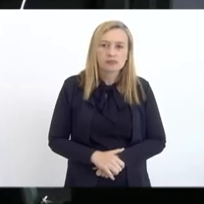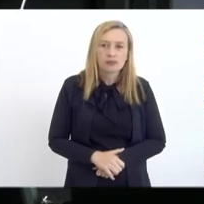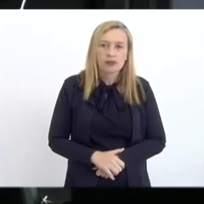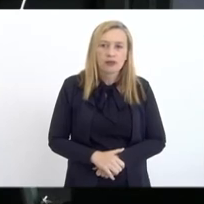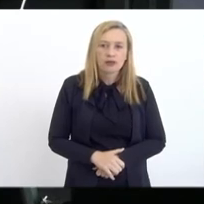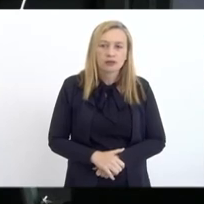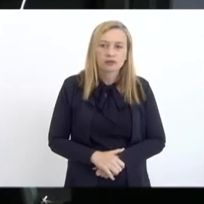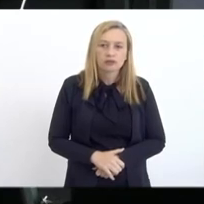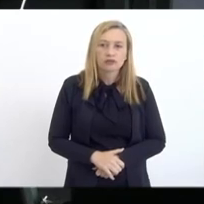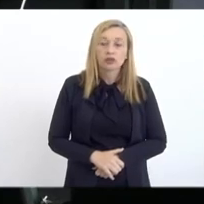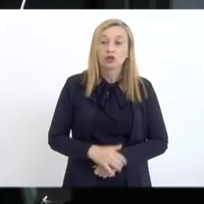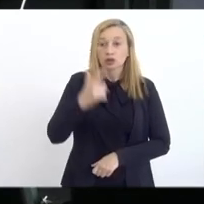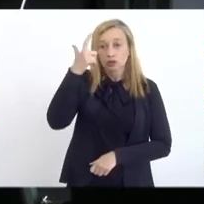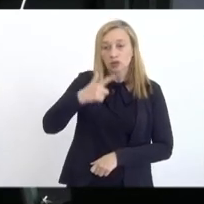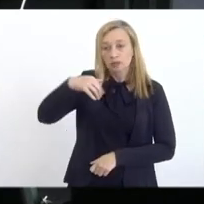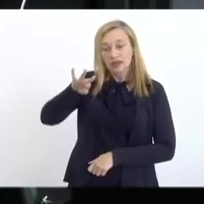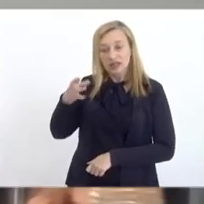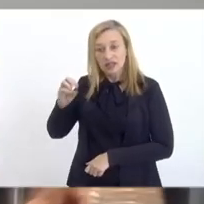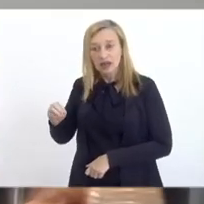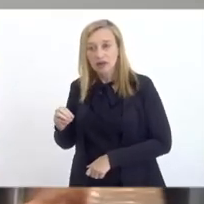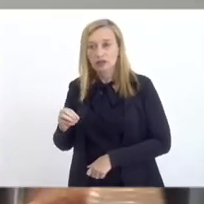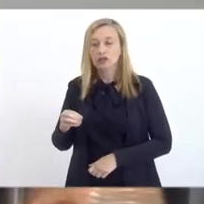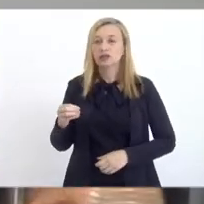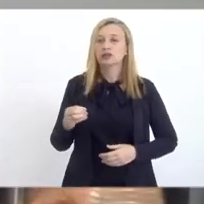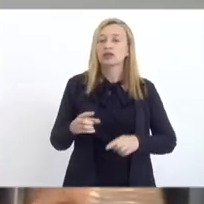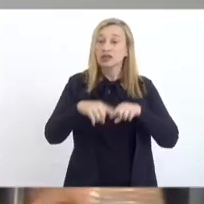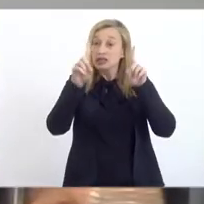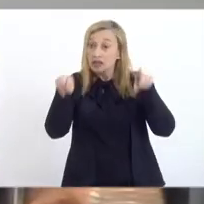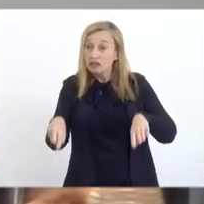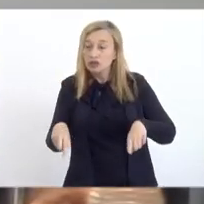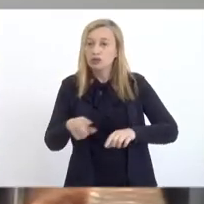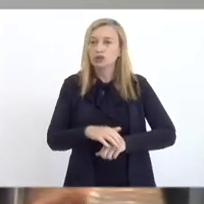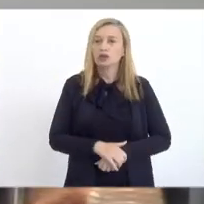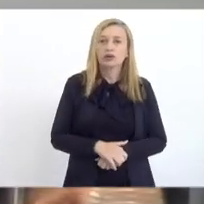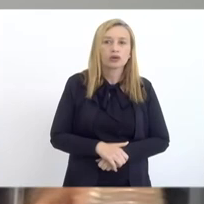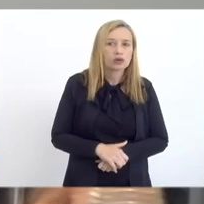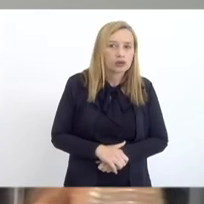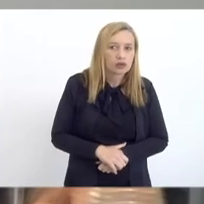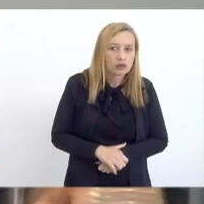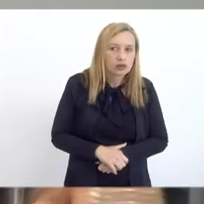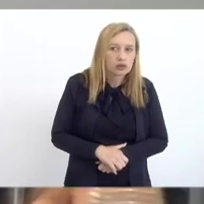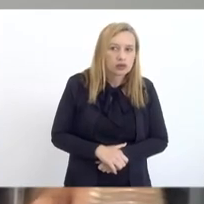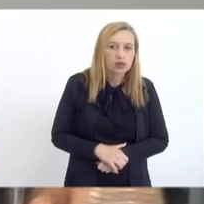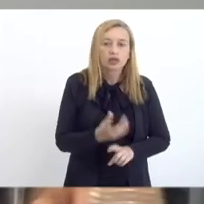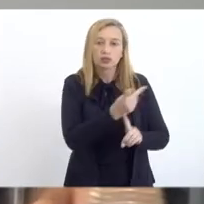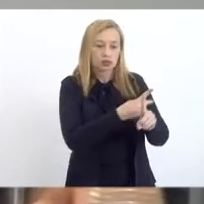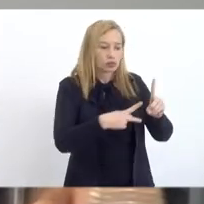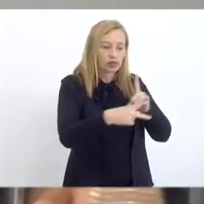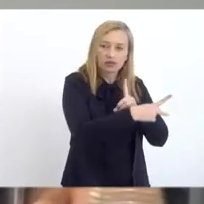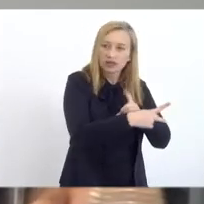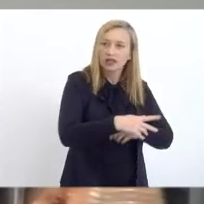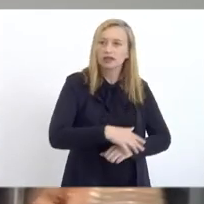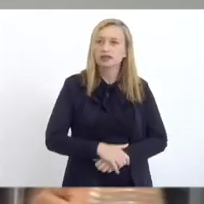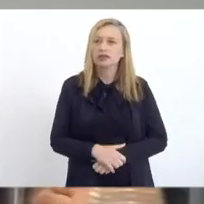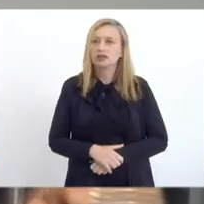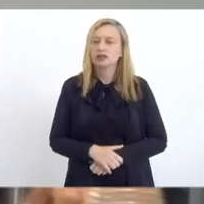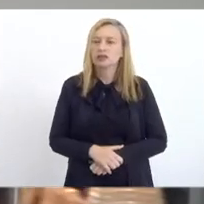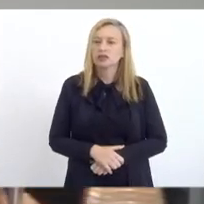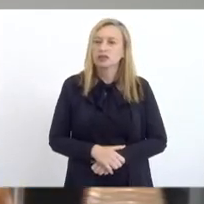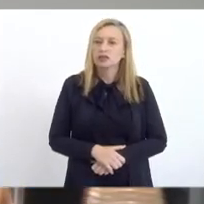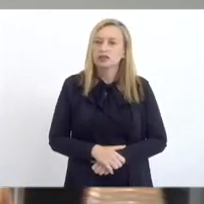meu nome é Marcelo, sou servidor da carreira de especialista em Previdência Social do Rio Previdência.